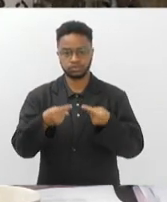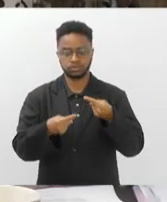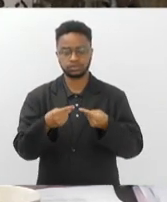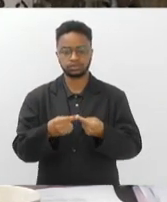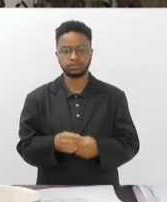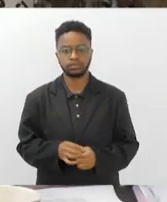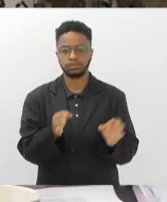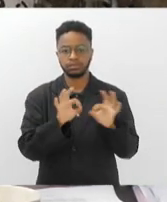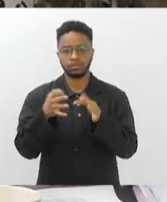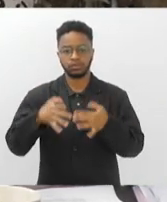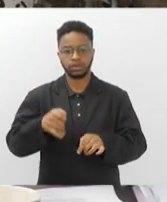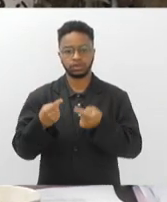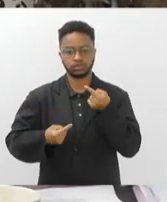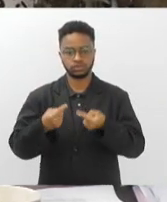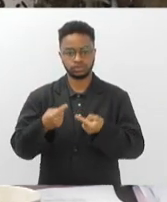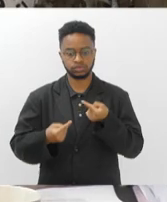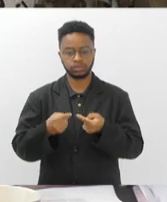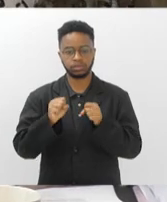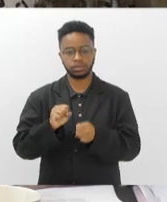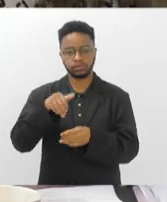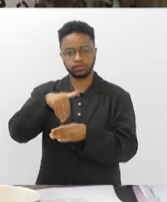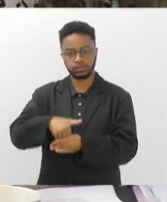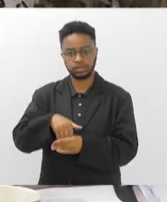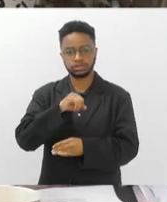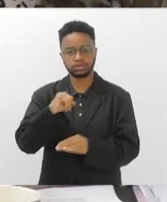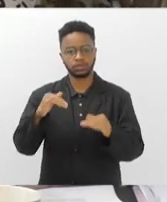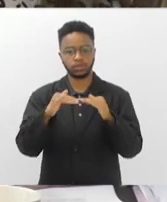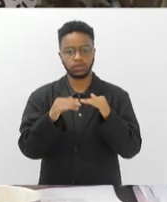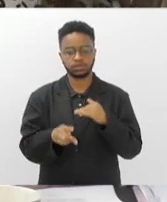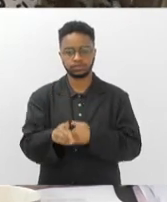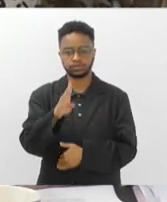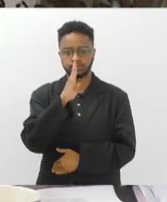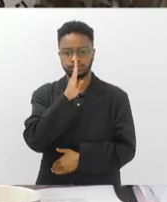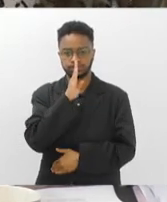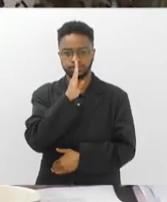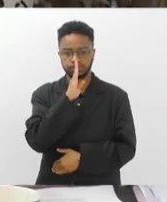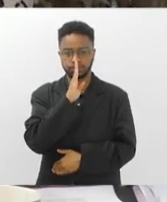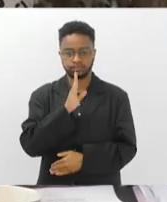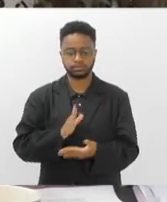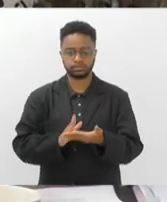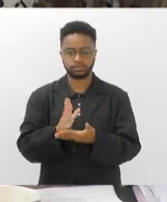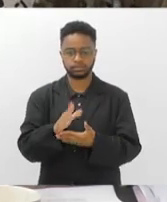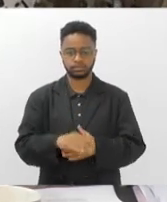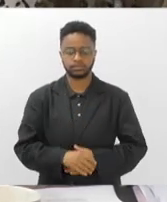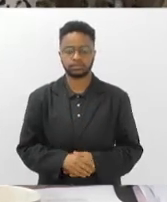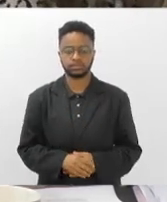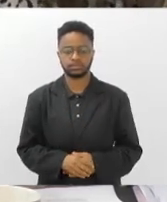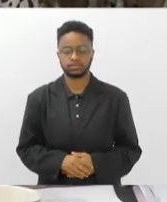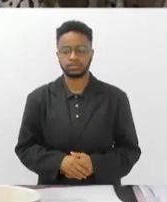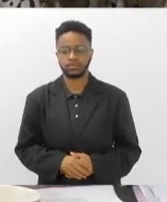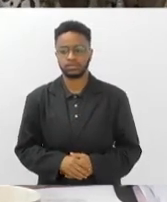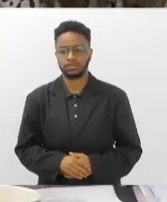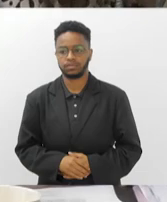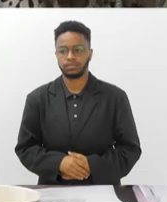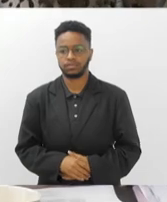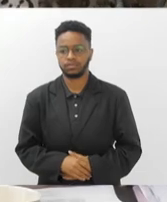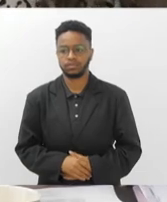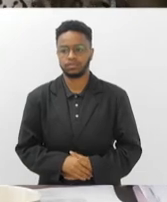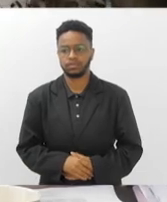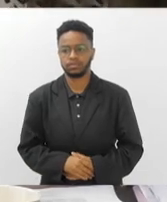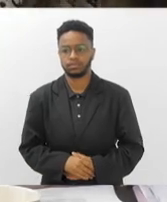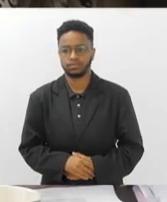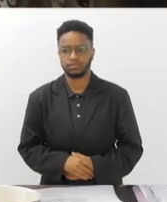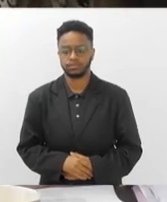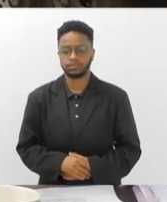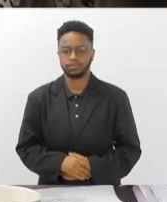Não havendo quem queira discutir, em votação, senhores que aprovam, permaneçam como estão. Aprovado. Invasão de competência.